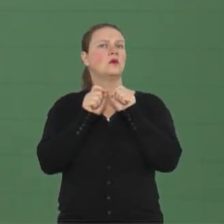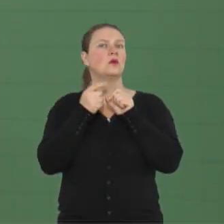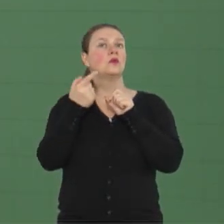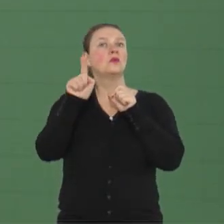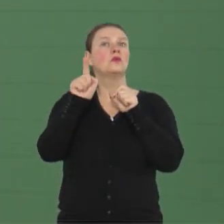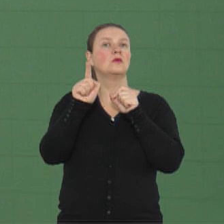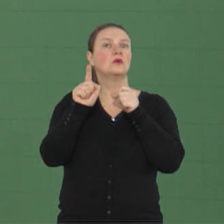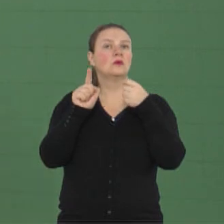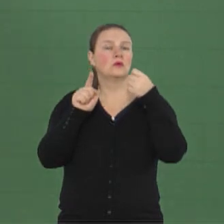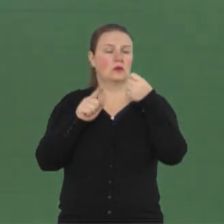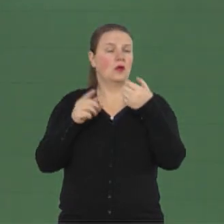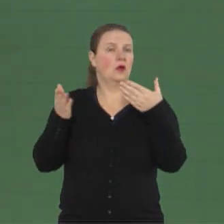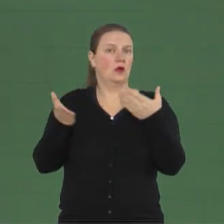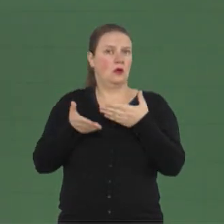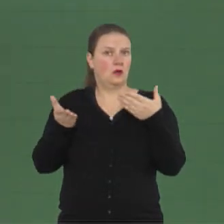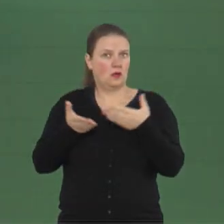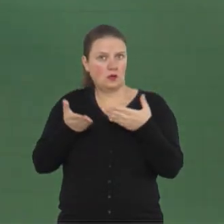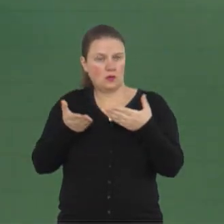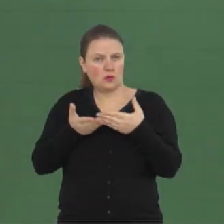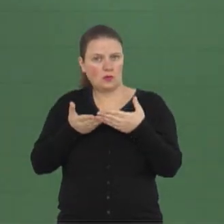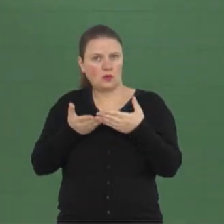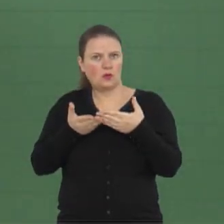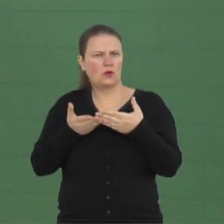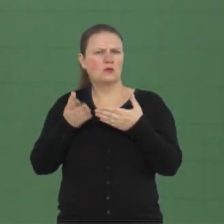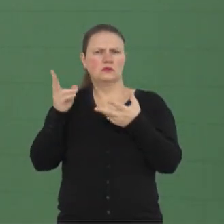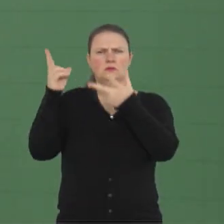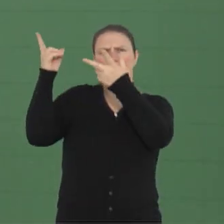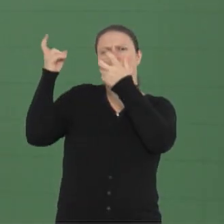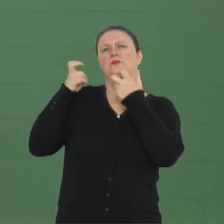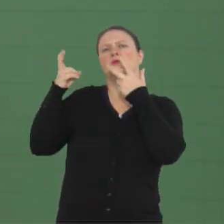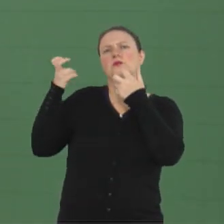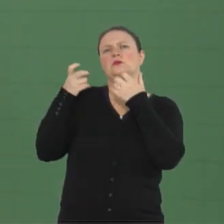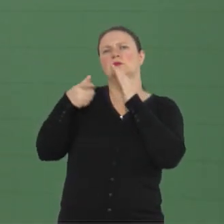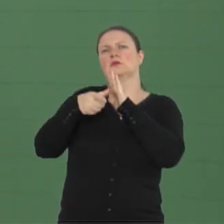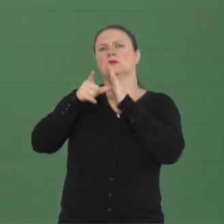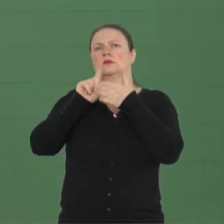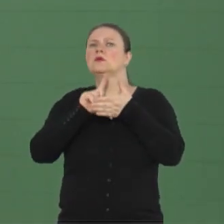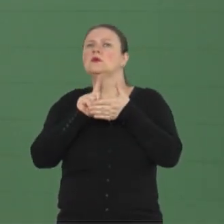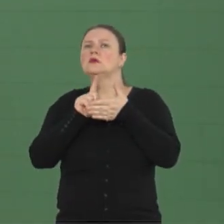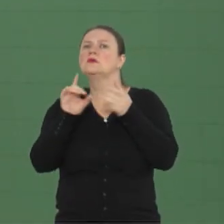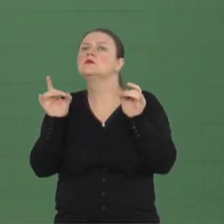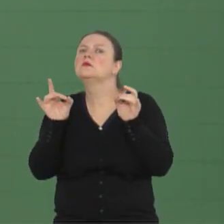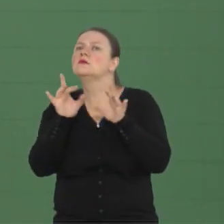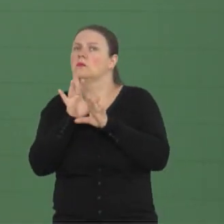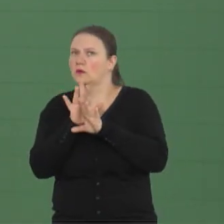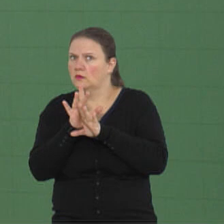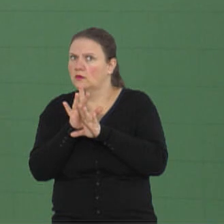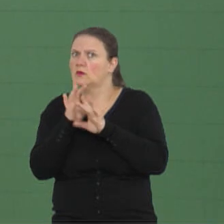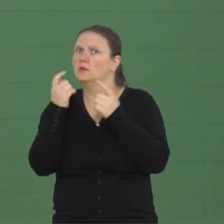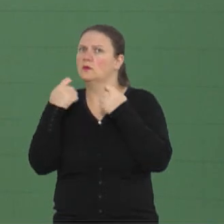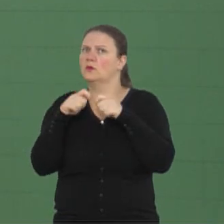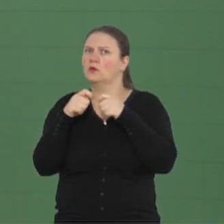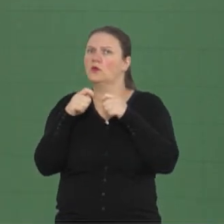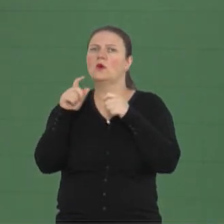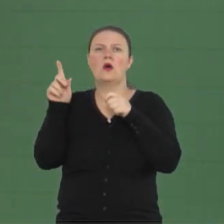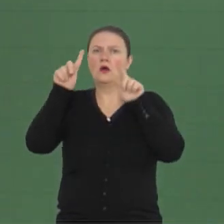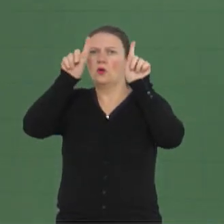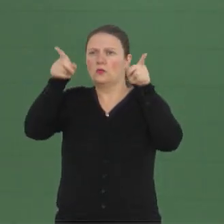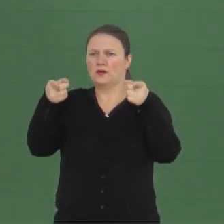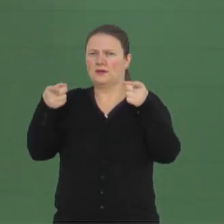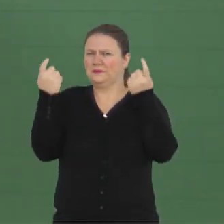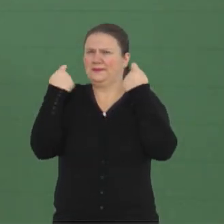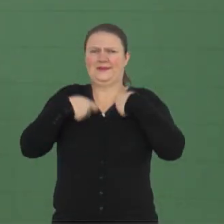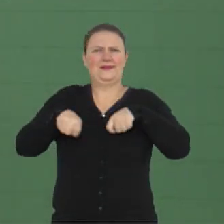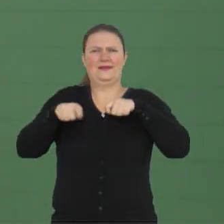última operação da expressão. Perceba que antes de eu terminar esse cálculo, eu não coloquei os parênteses mais,